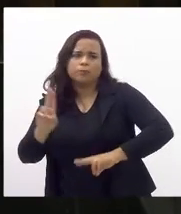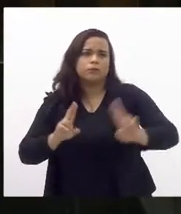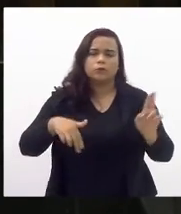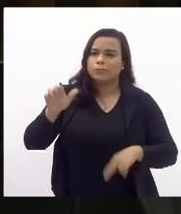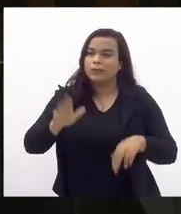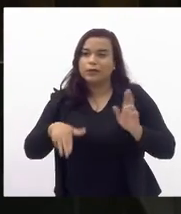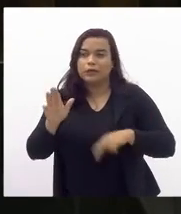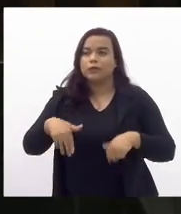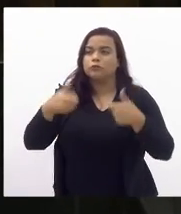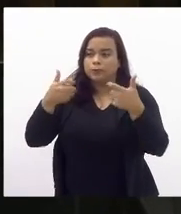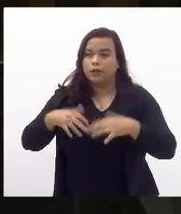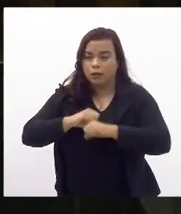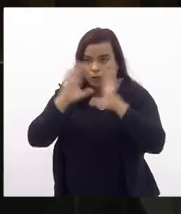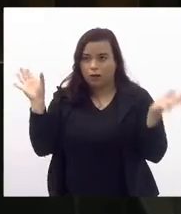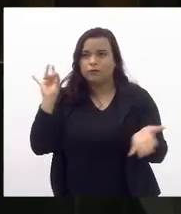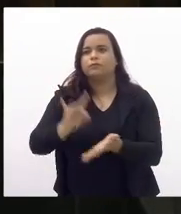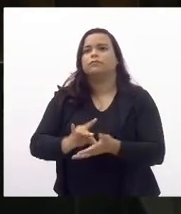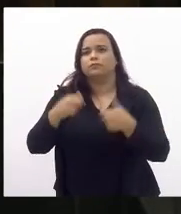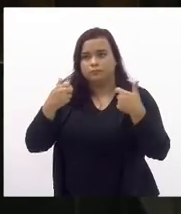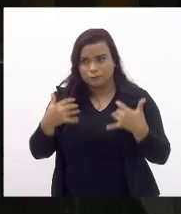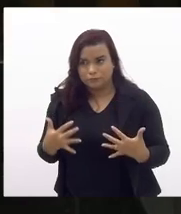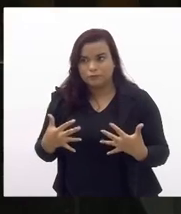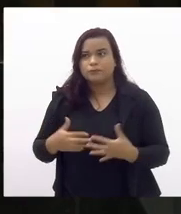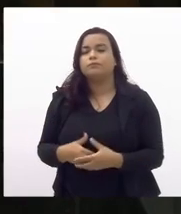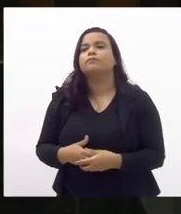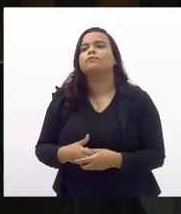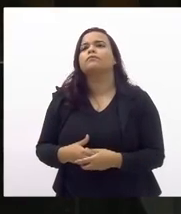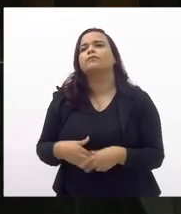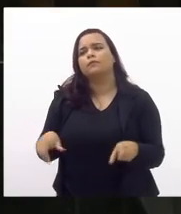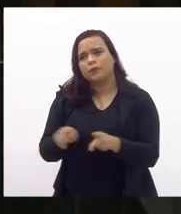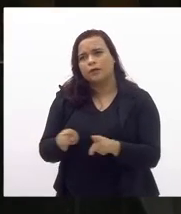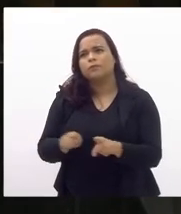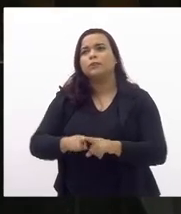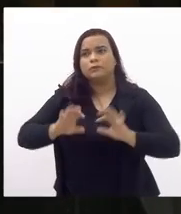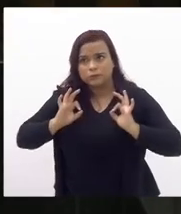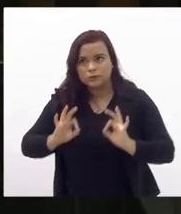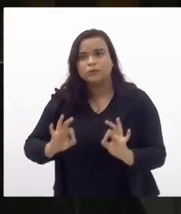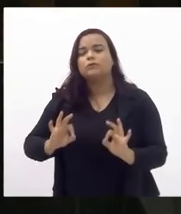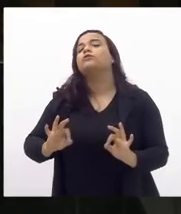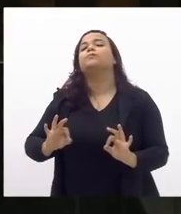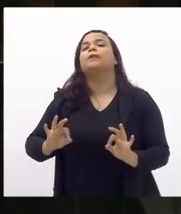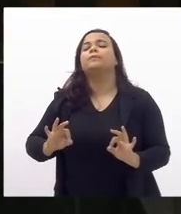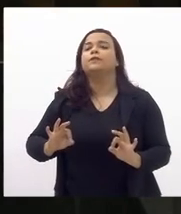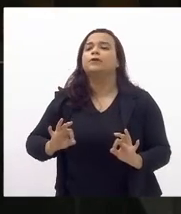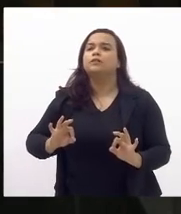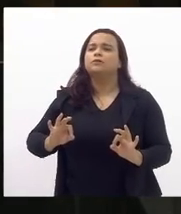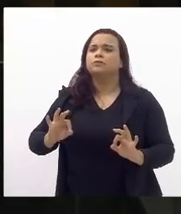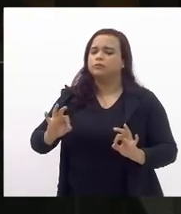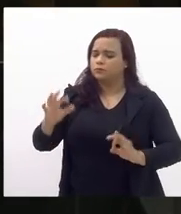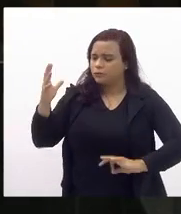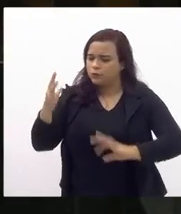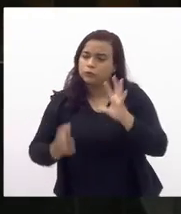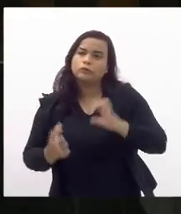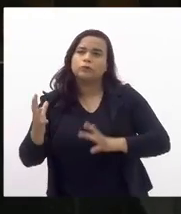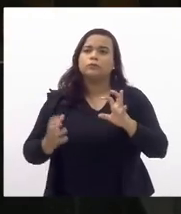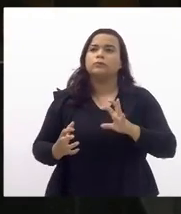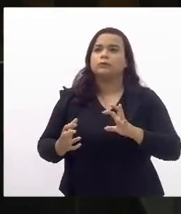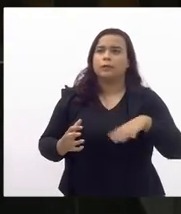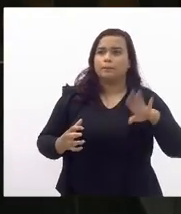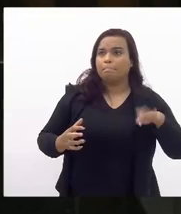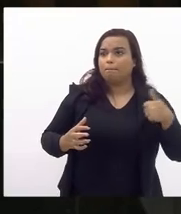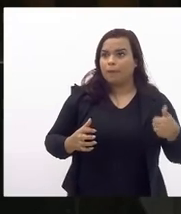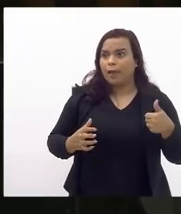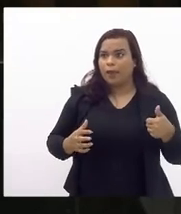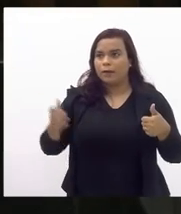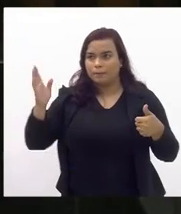dedo na ferida e dizer a verdade que tem que ser enfrentada, e certamente será enfrentada numa luta do bem contra o mal, quando nós implementarmos